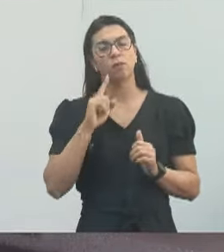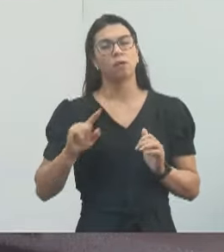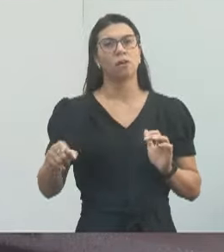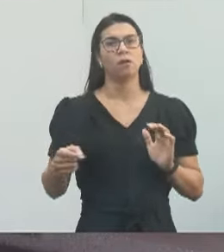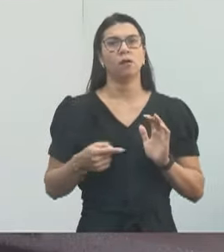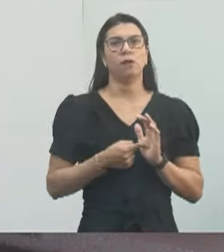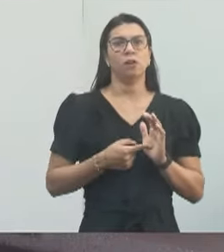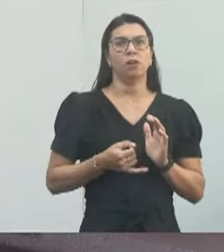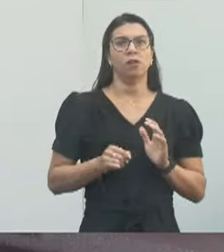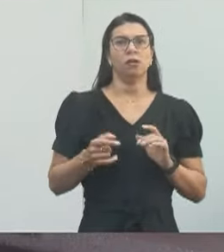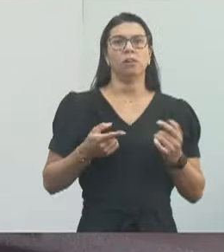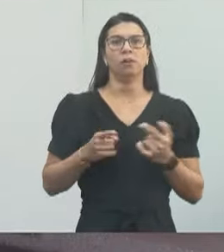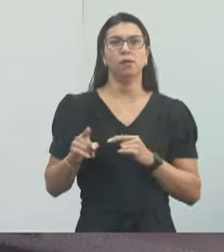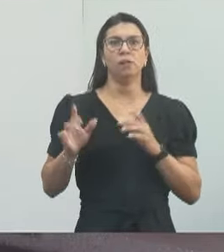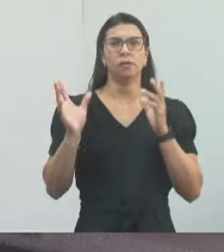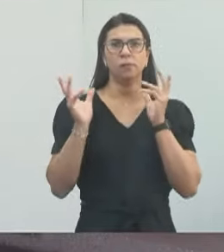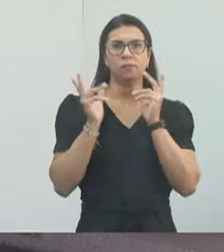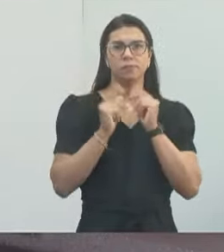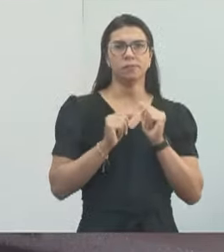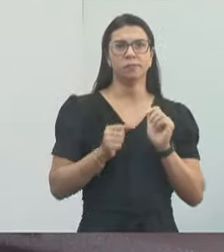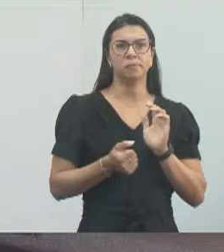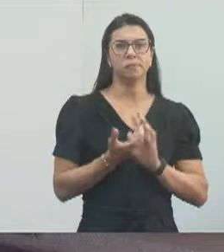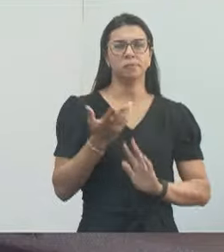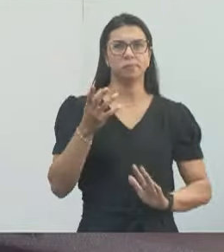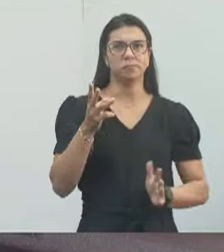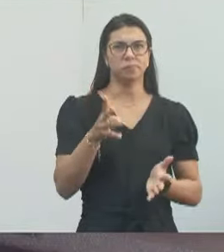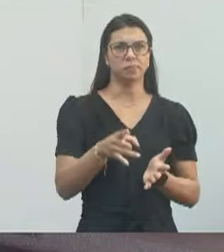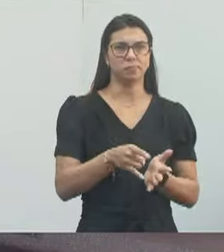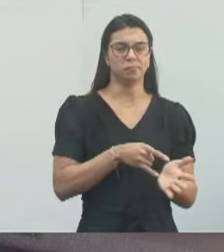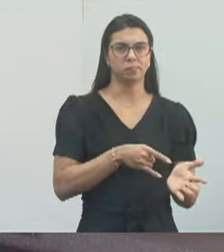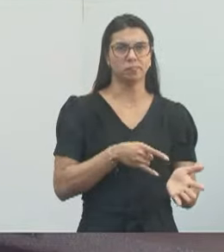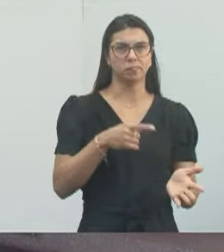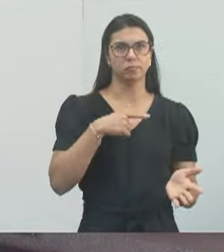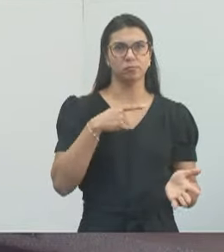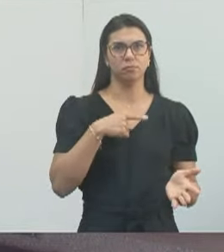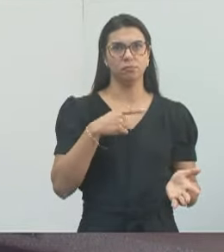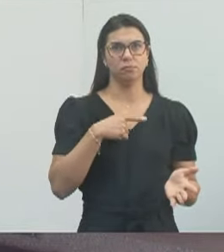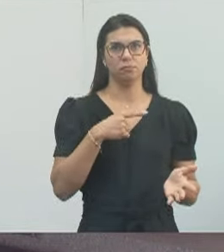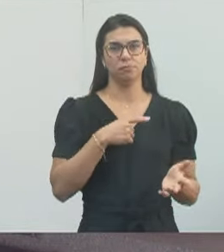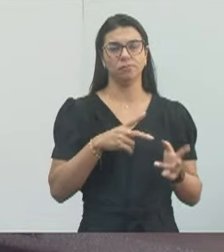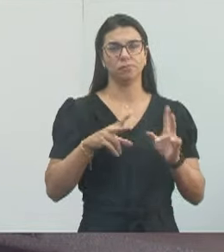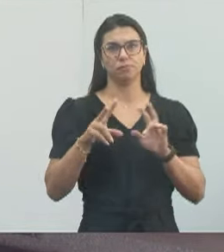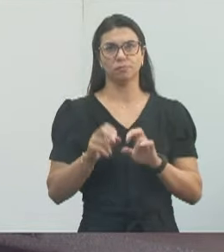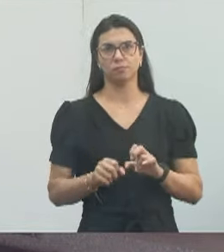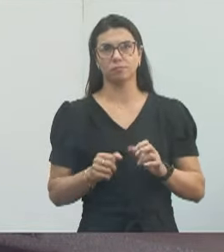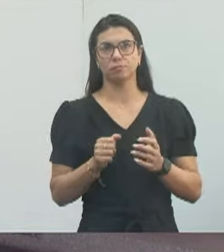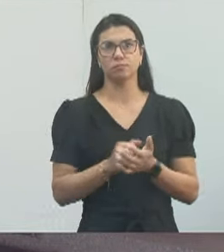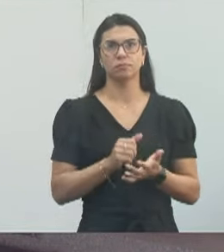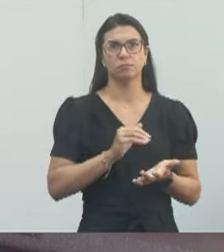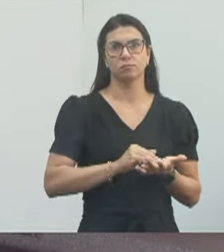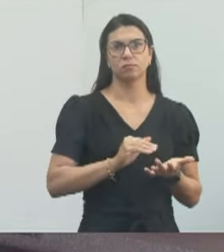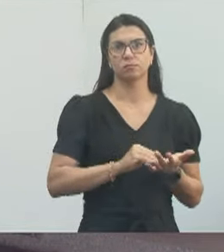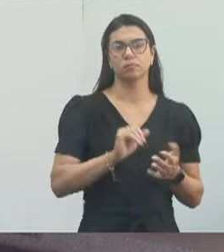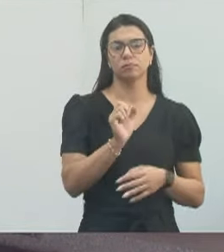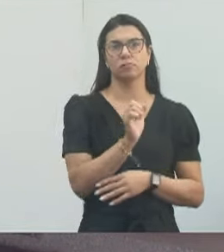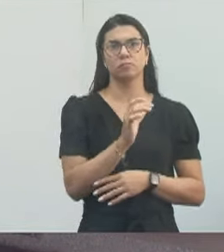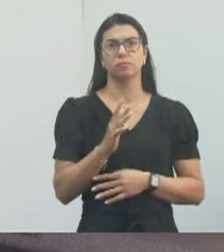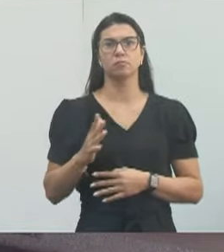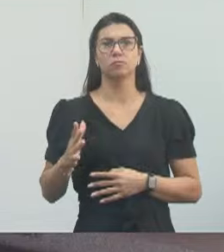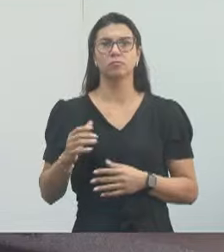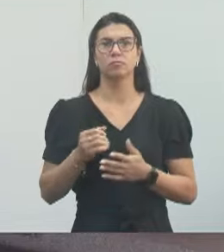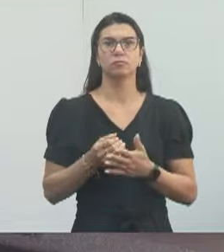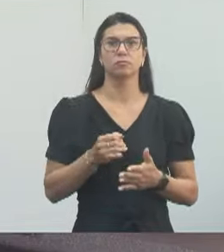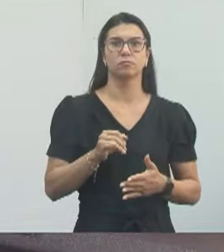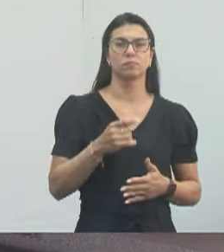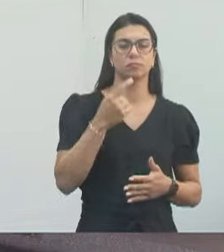resposta prejudicado quantos document em relação aos animais e ambientes são pedidos ao denunciado no